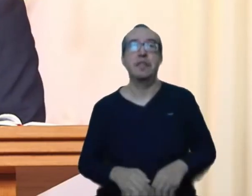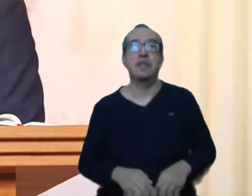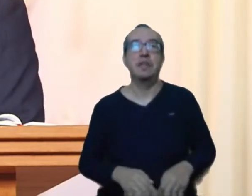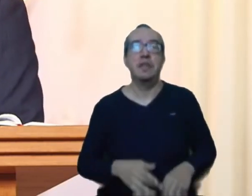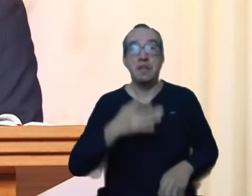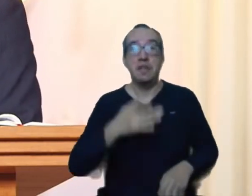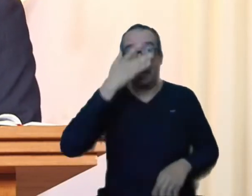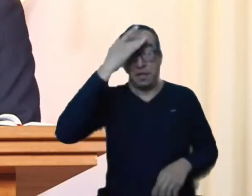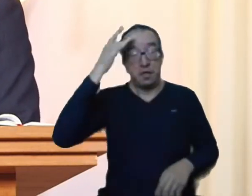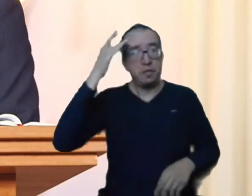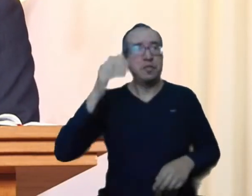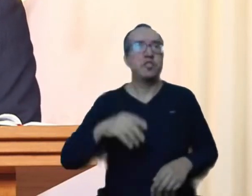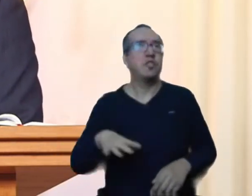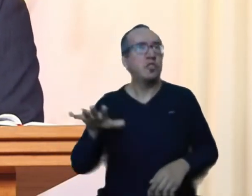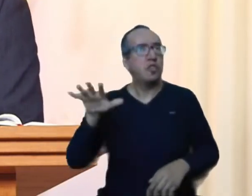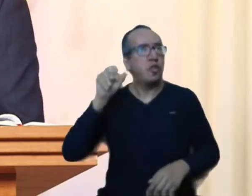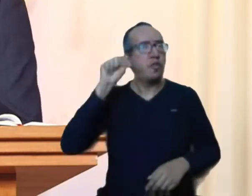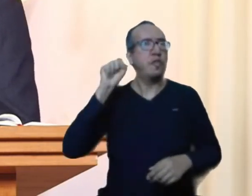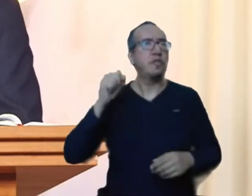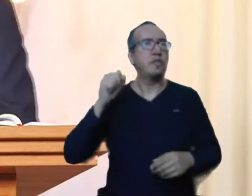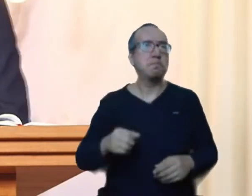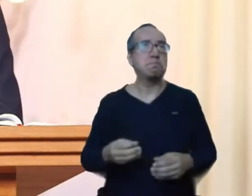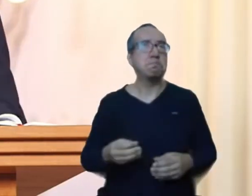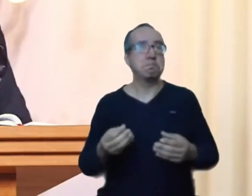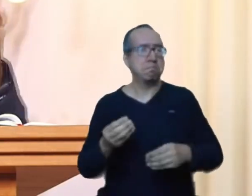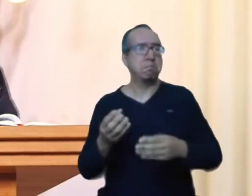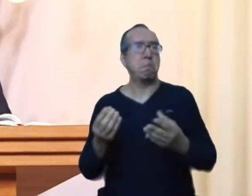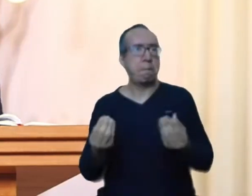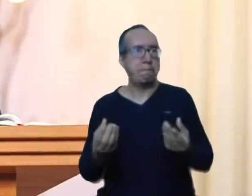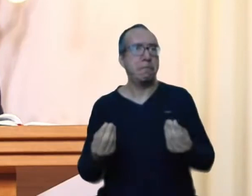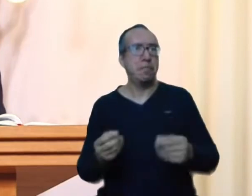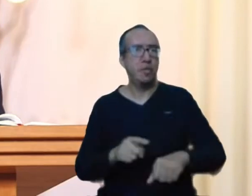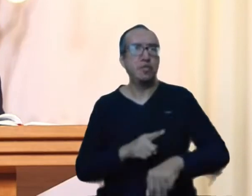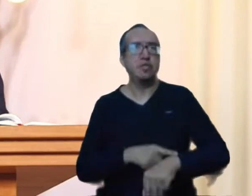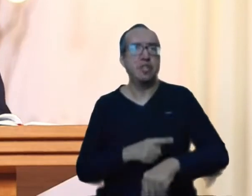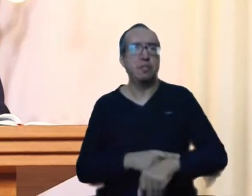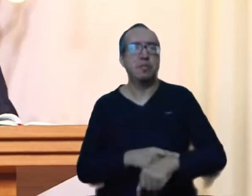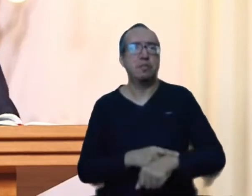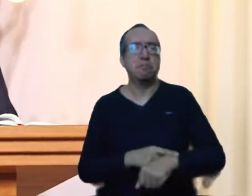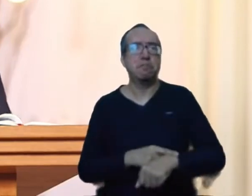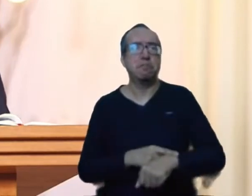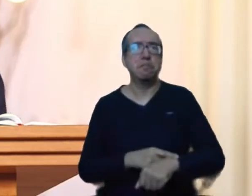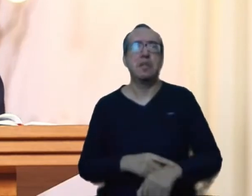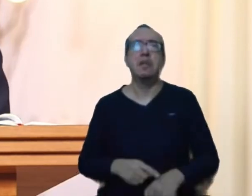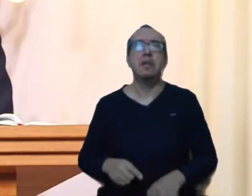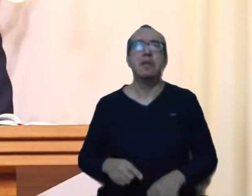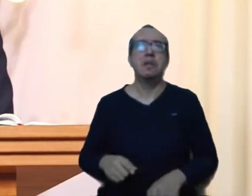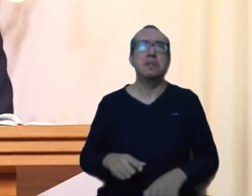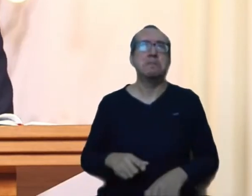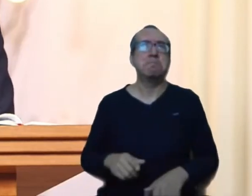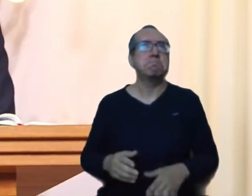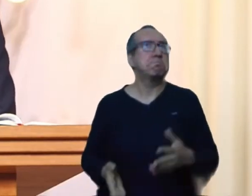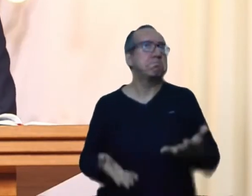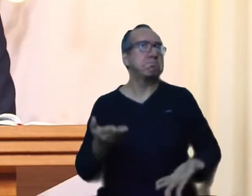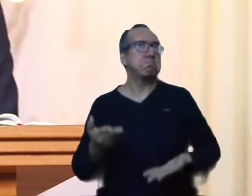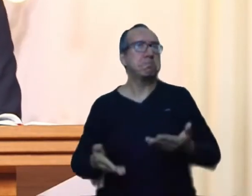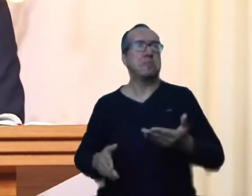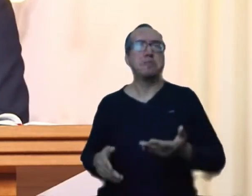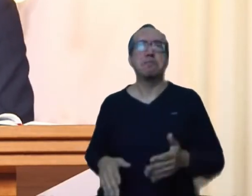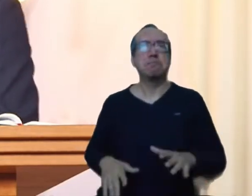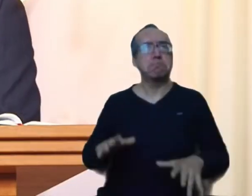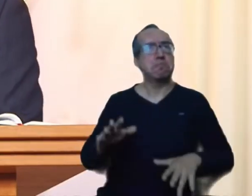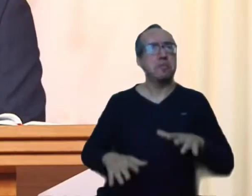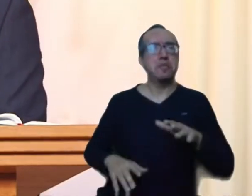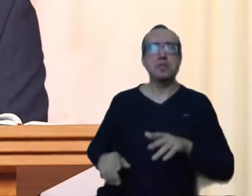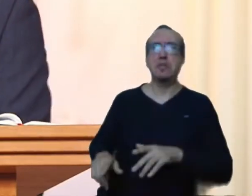sabe disso. Talvez ele tenha pensado que ficando na janela ele ficaria mais atento. Não